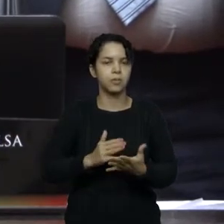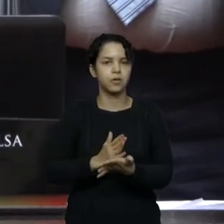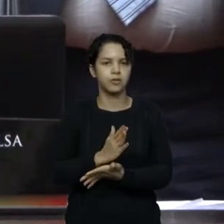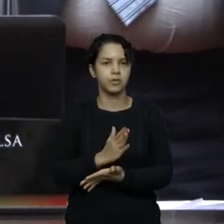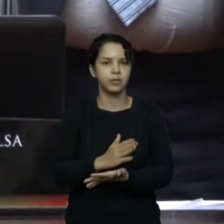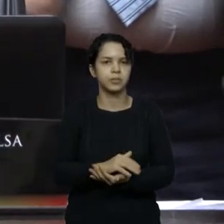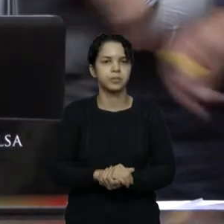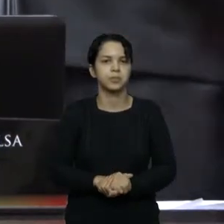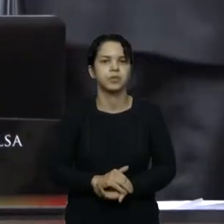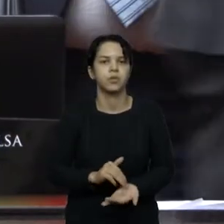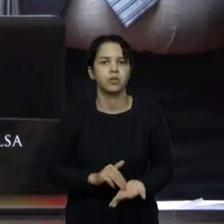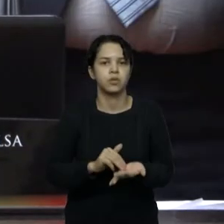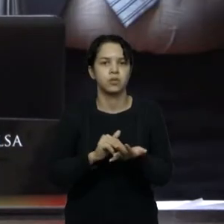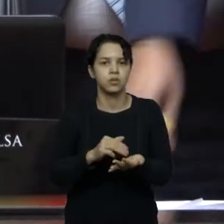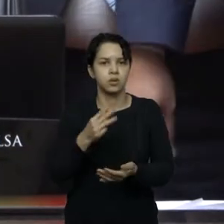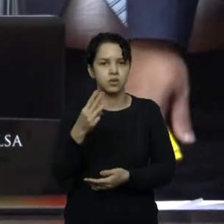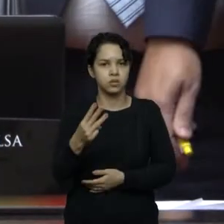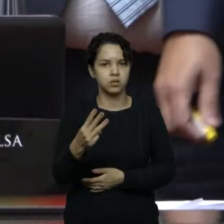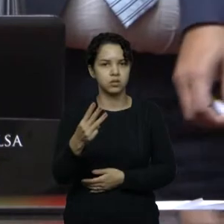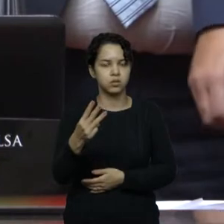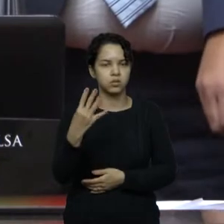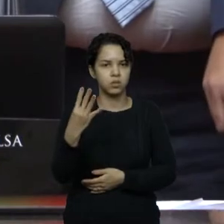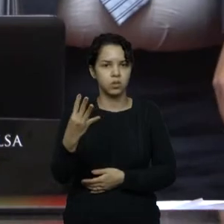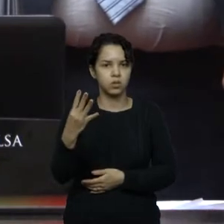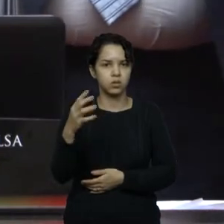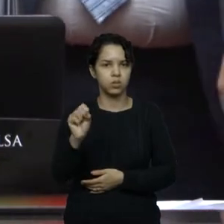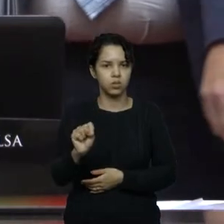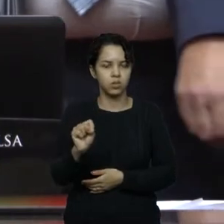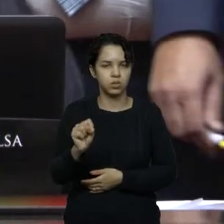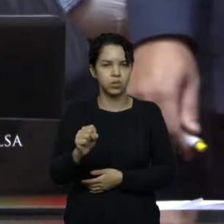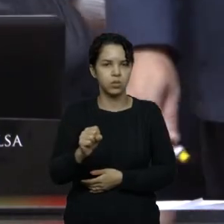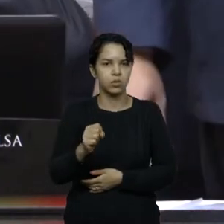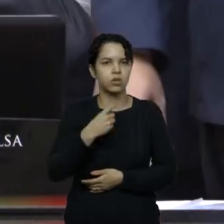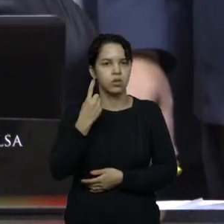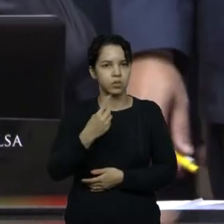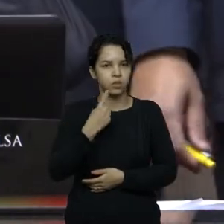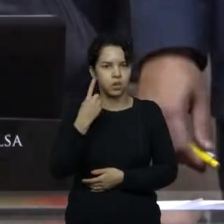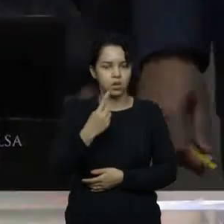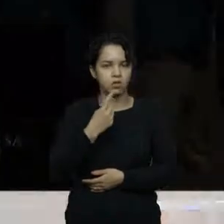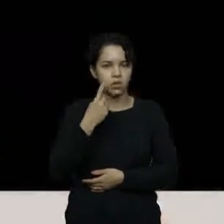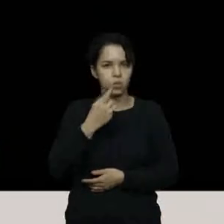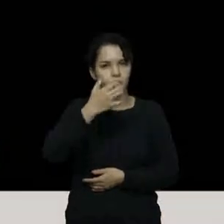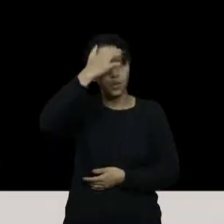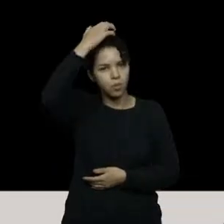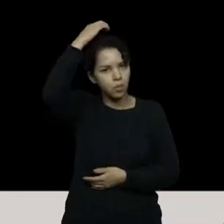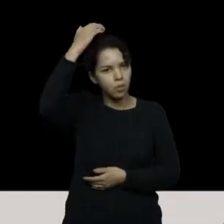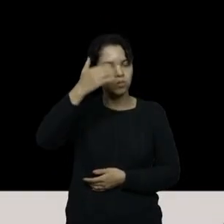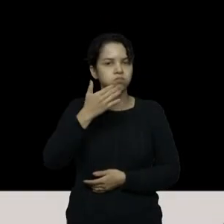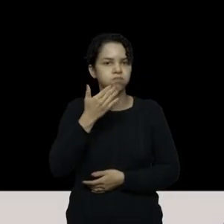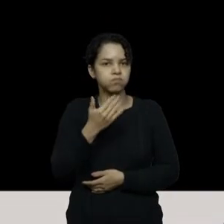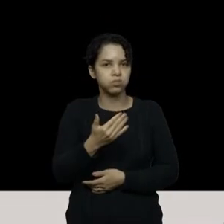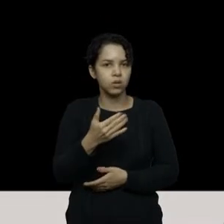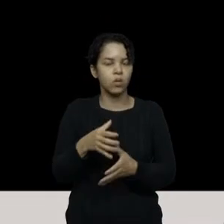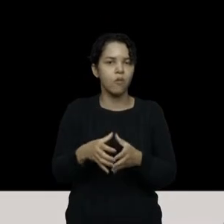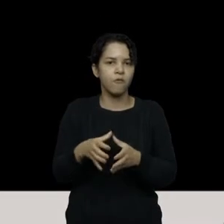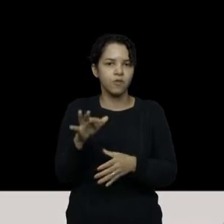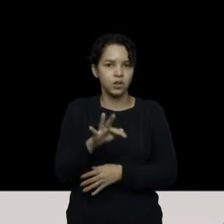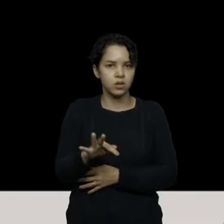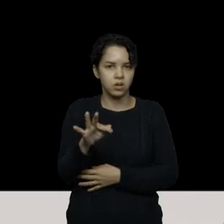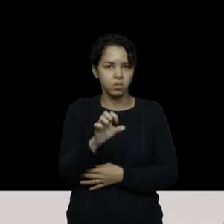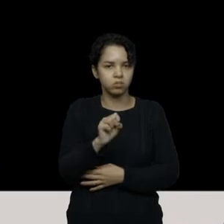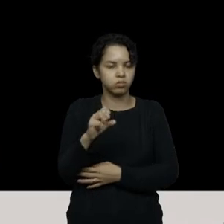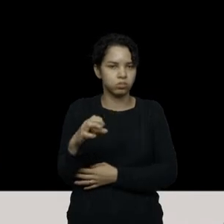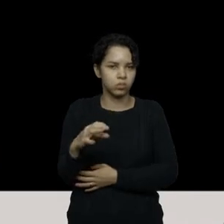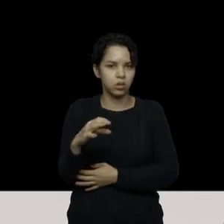aprovado almoçamos são 348 Deputado Coronel Lucy Lee apelando à bancada Federal Catarinense na